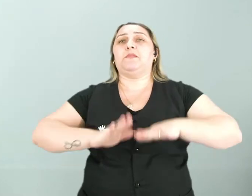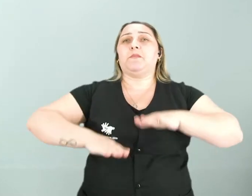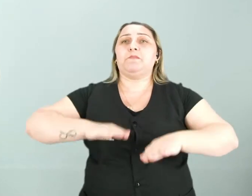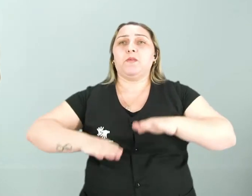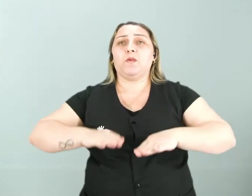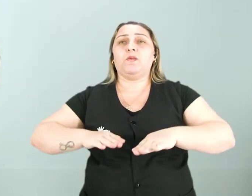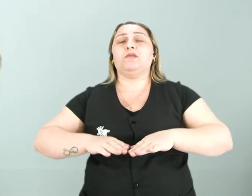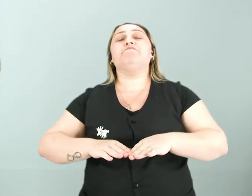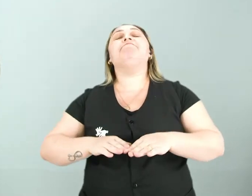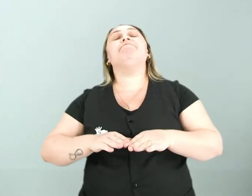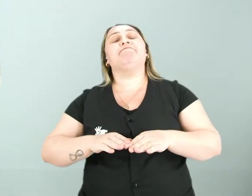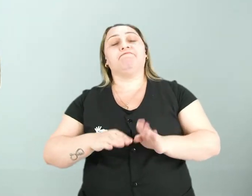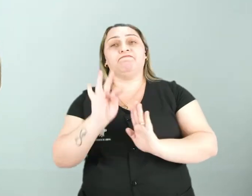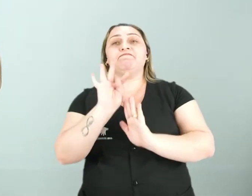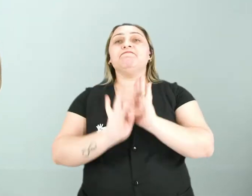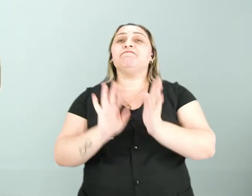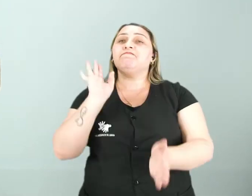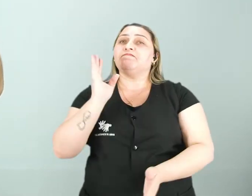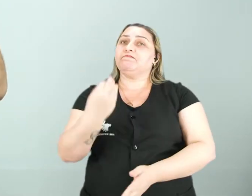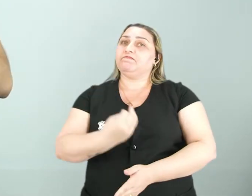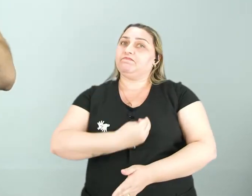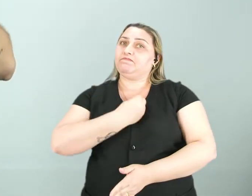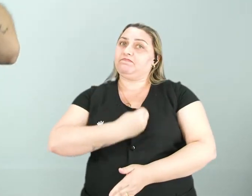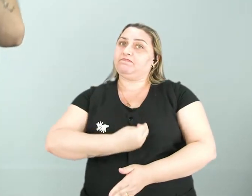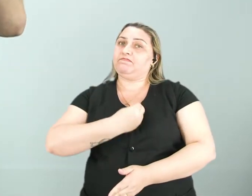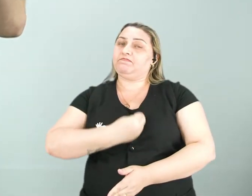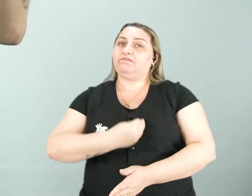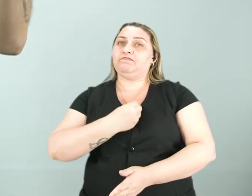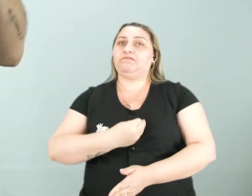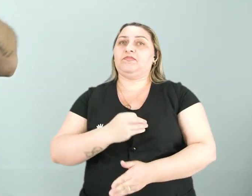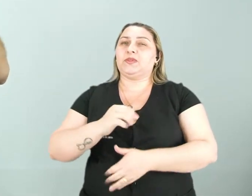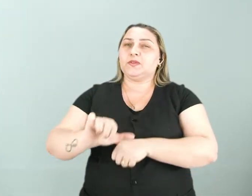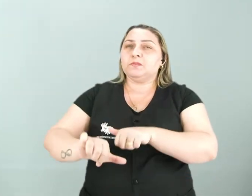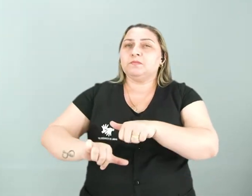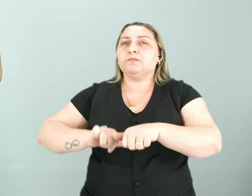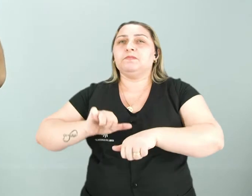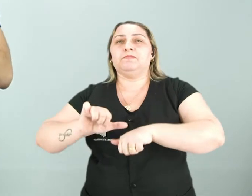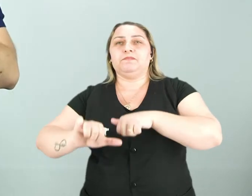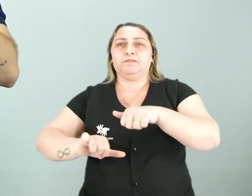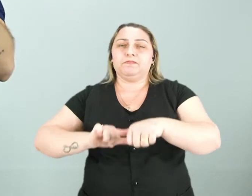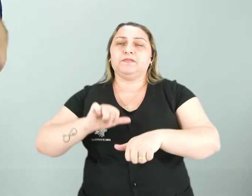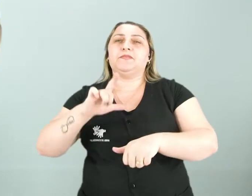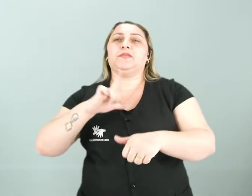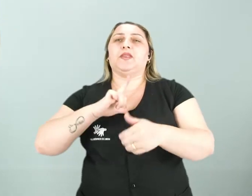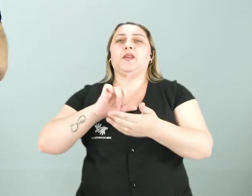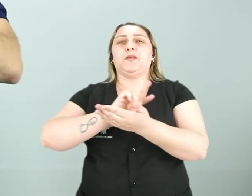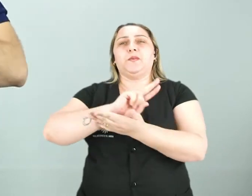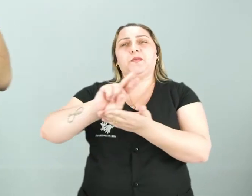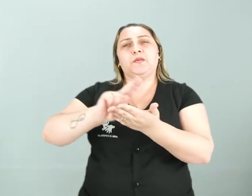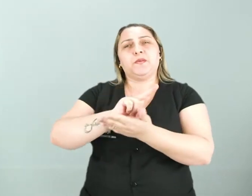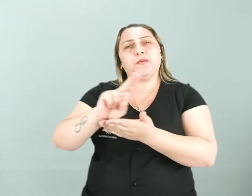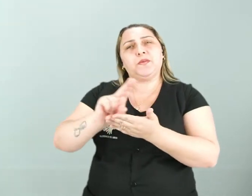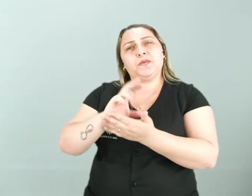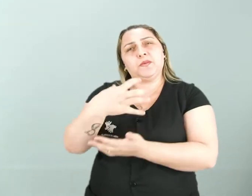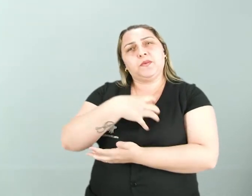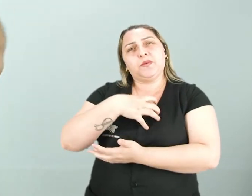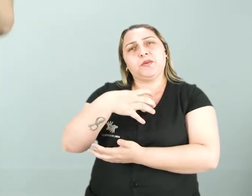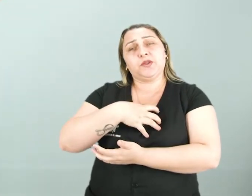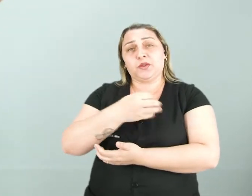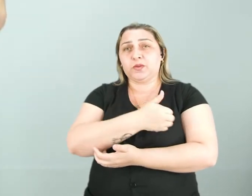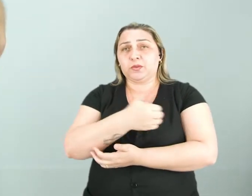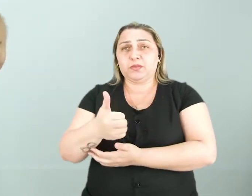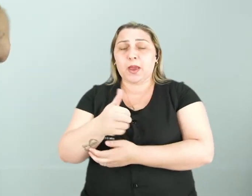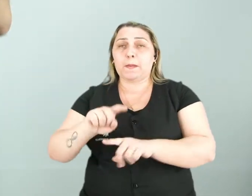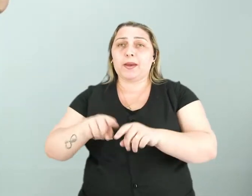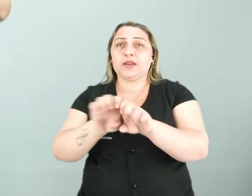é um texto vivo. O que é um texto vivo? É um texto que vai se modificando, que ele tem várias formas, tudo bem? Mas